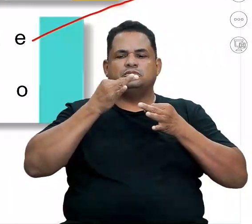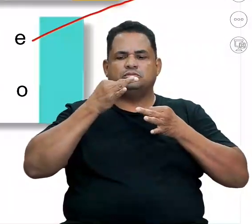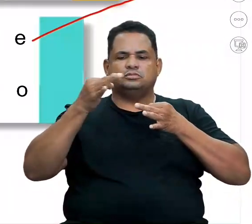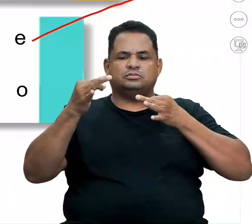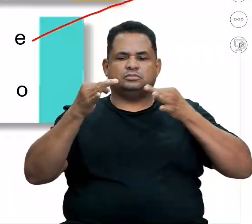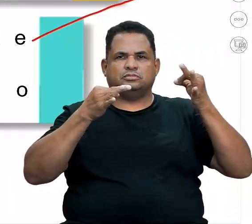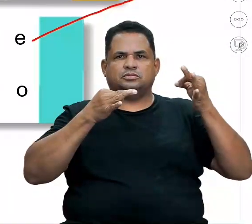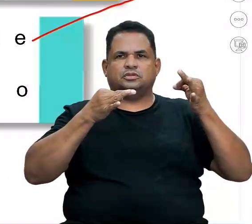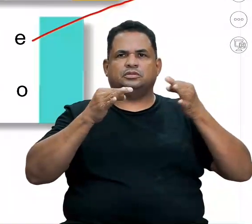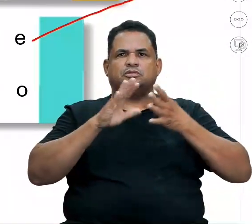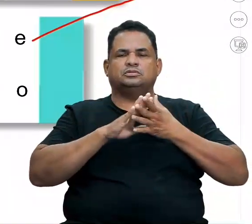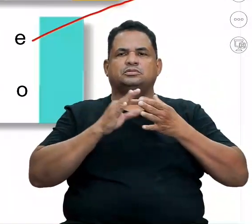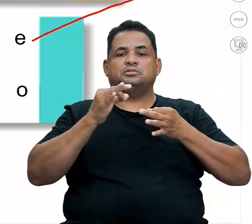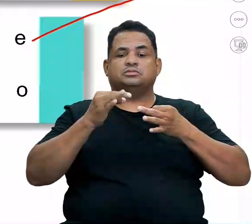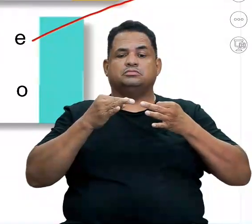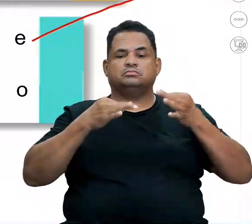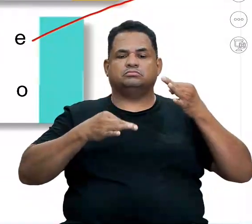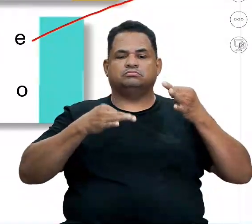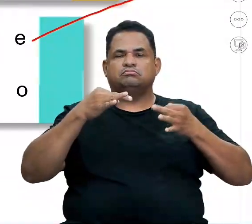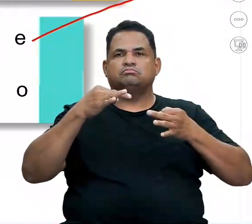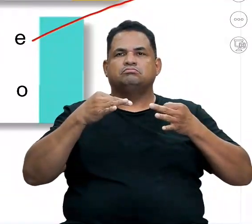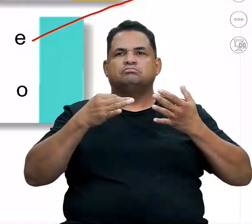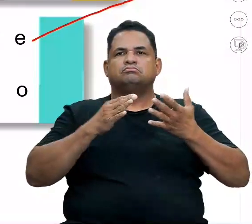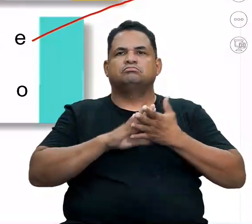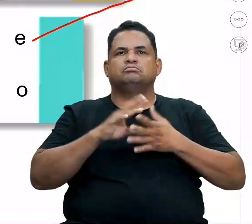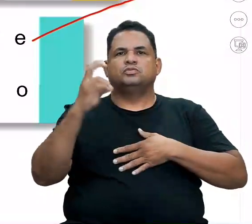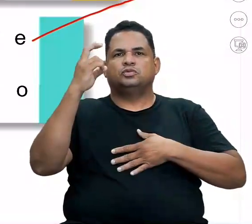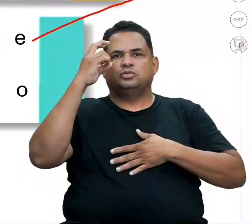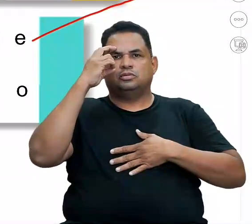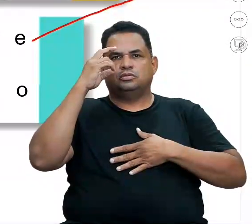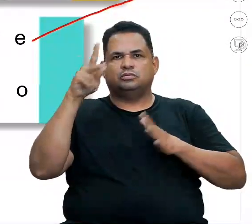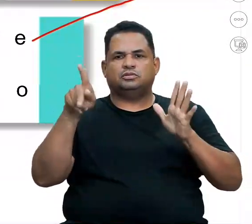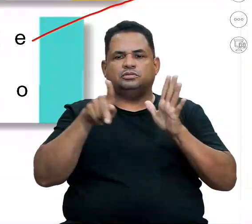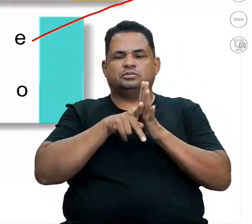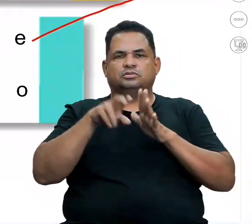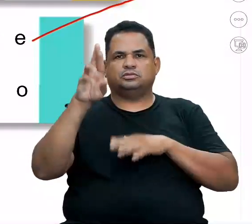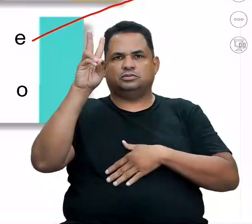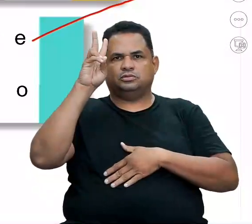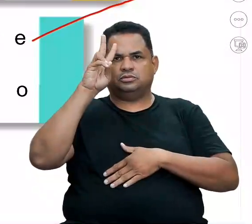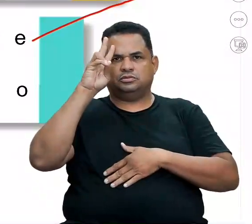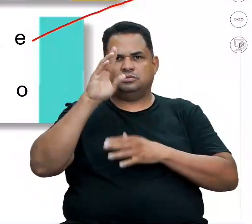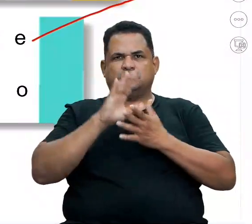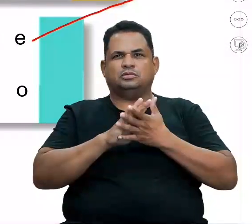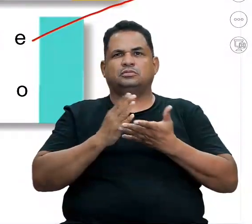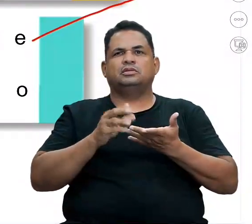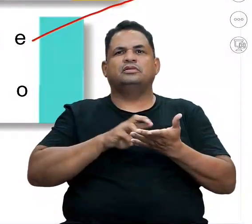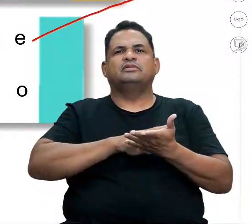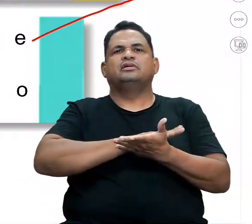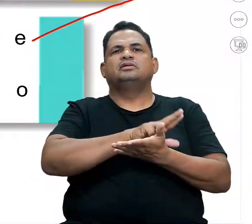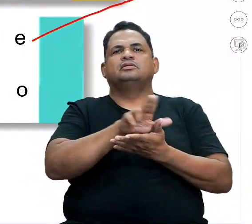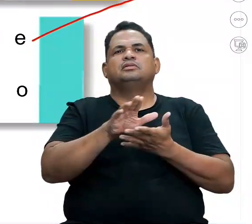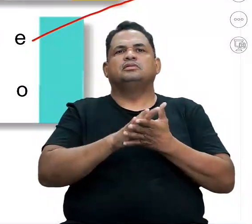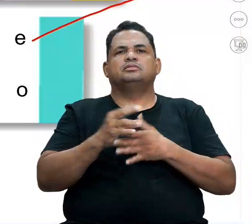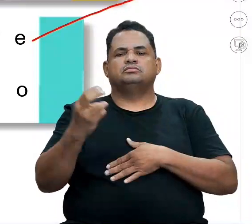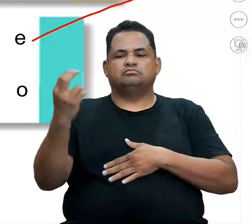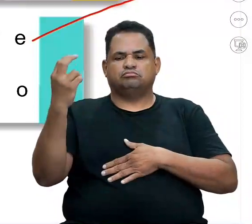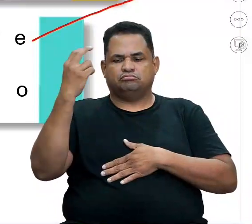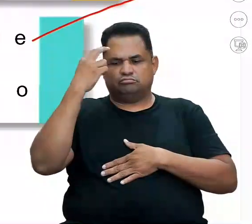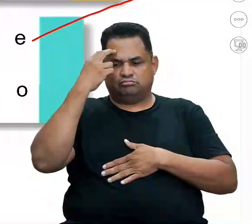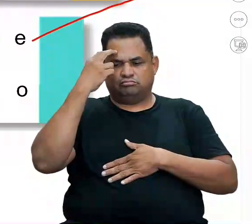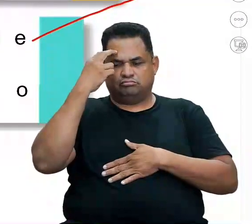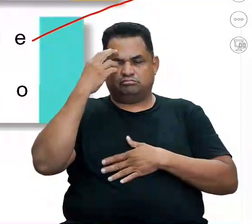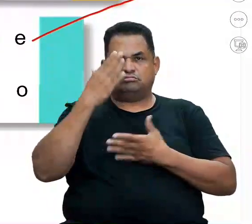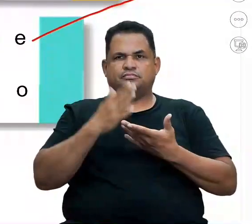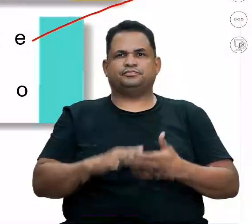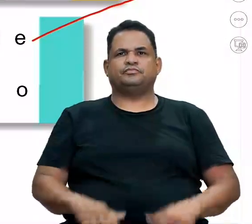particularismo histórico, e também vamos falar sobre o multiculturalismo. Nós falamos sobre o multiculturalismo,